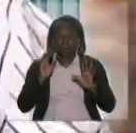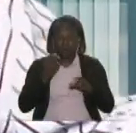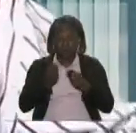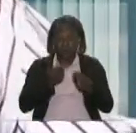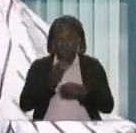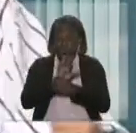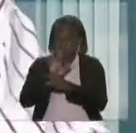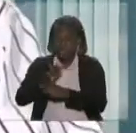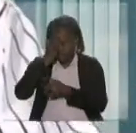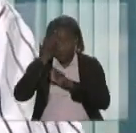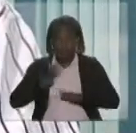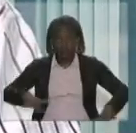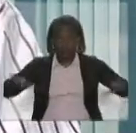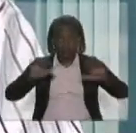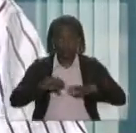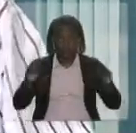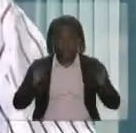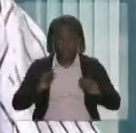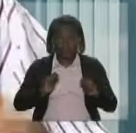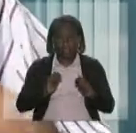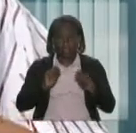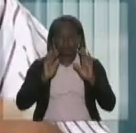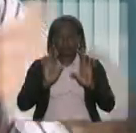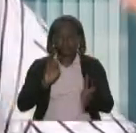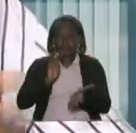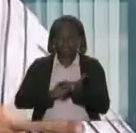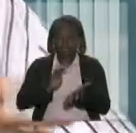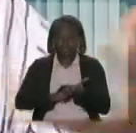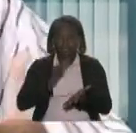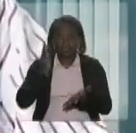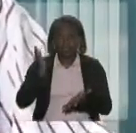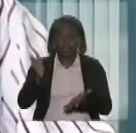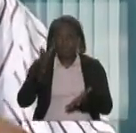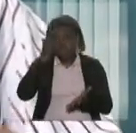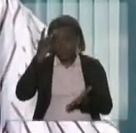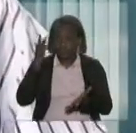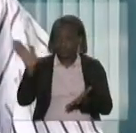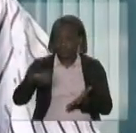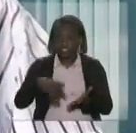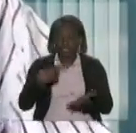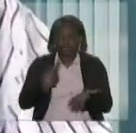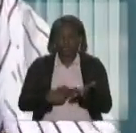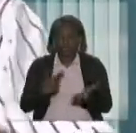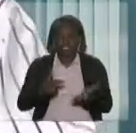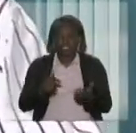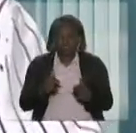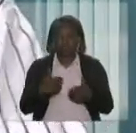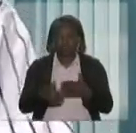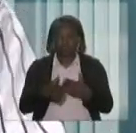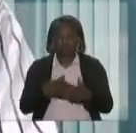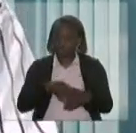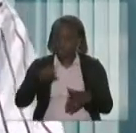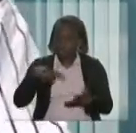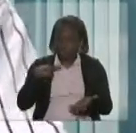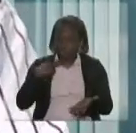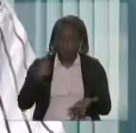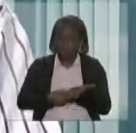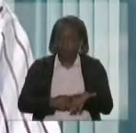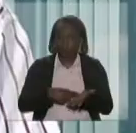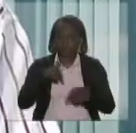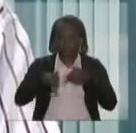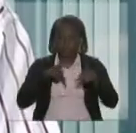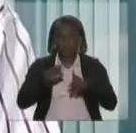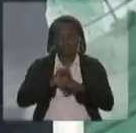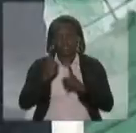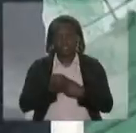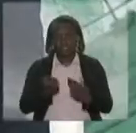servir as pessoas no estado é isso que falta esses que vêm sem compromisso nós temos compromisso com a população com a sociedade